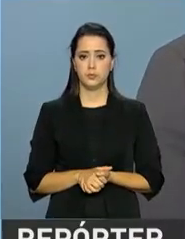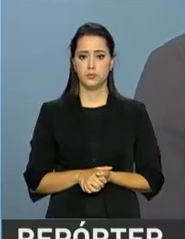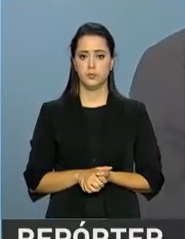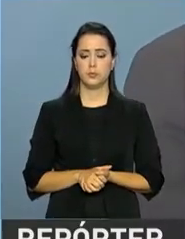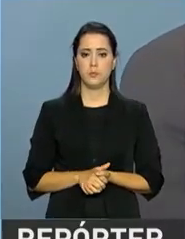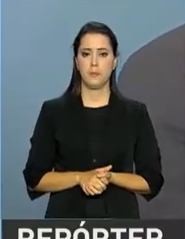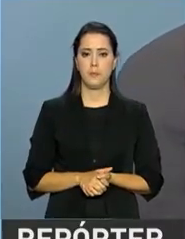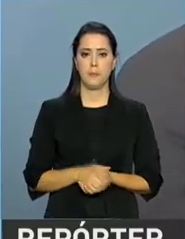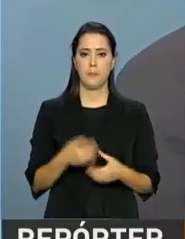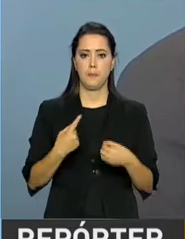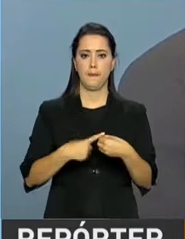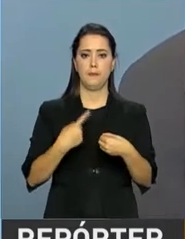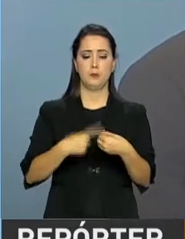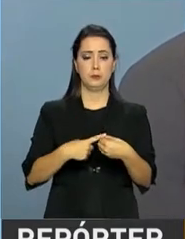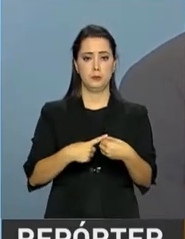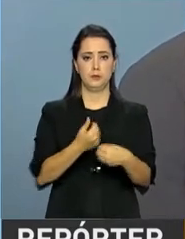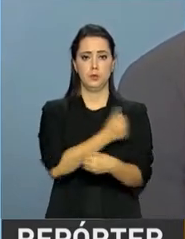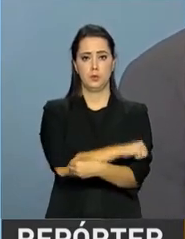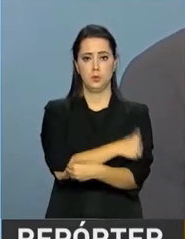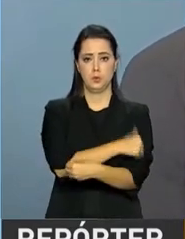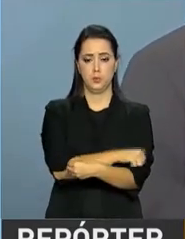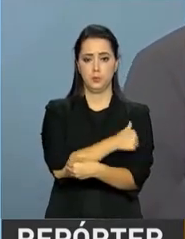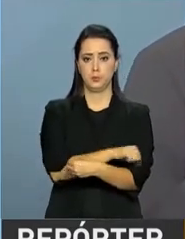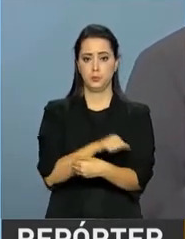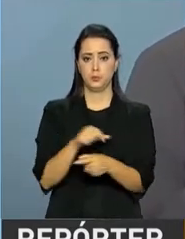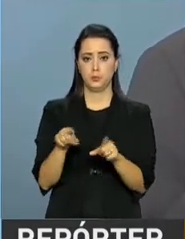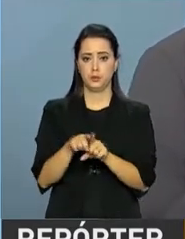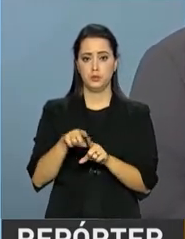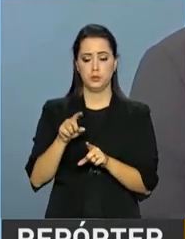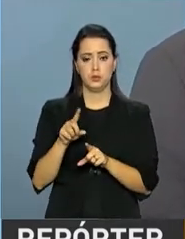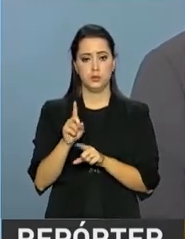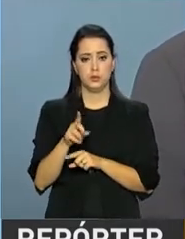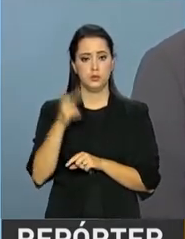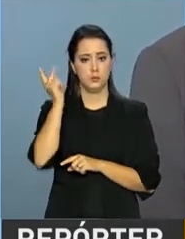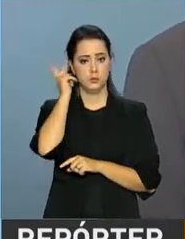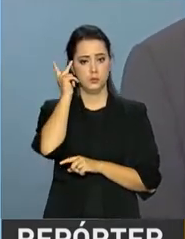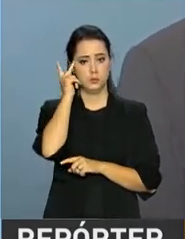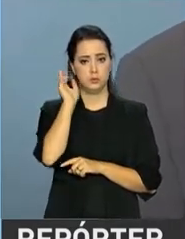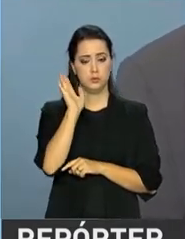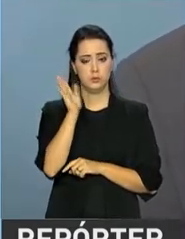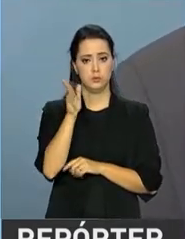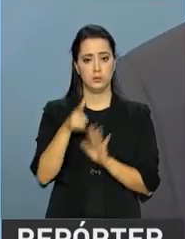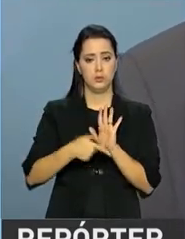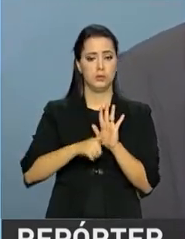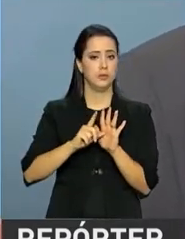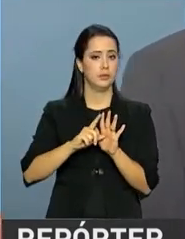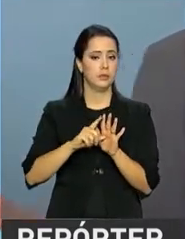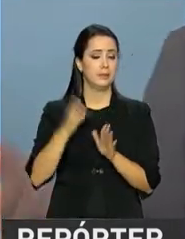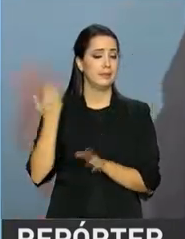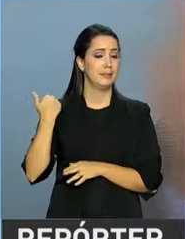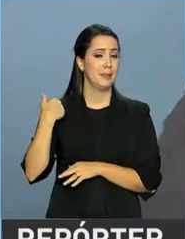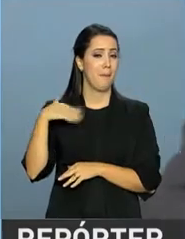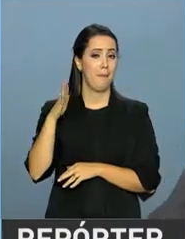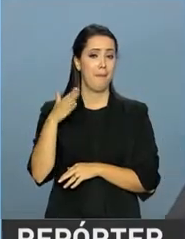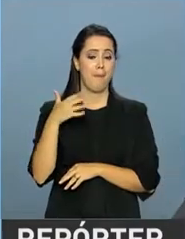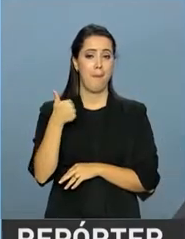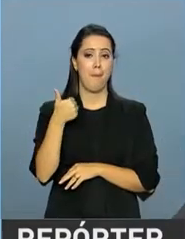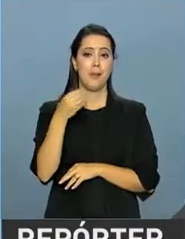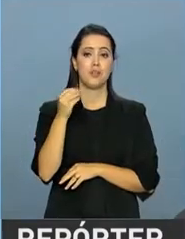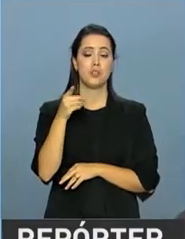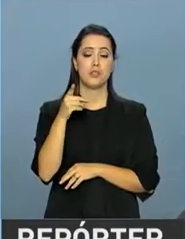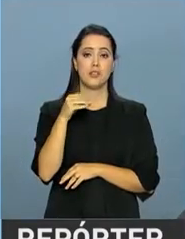municípios do rio de janeiro e de são paulo que tinham mais de 100